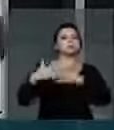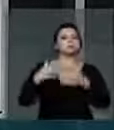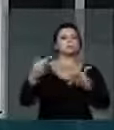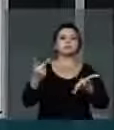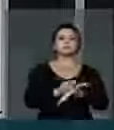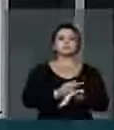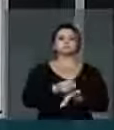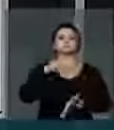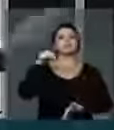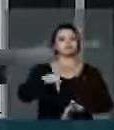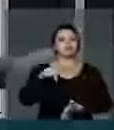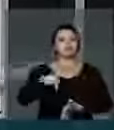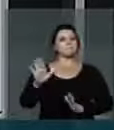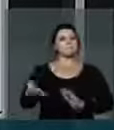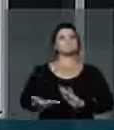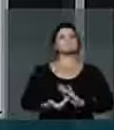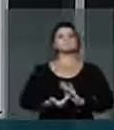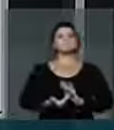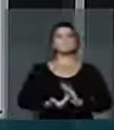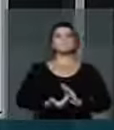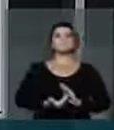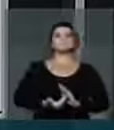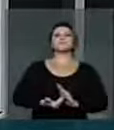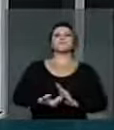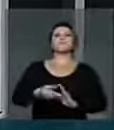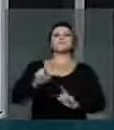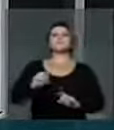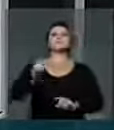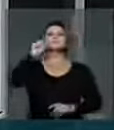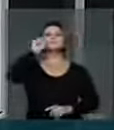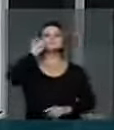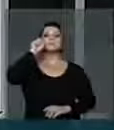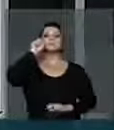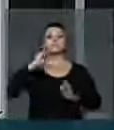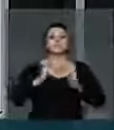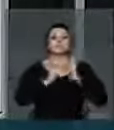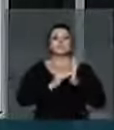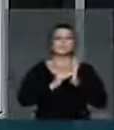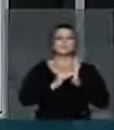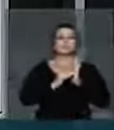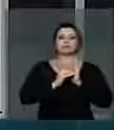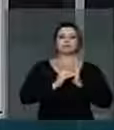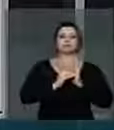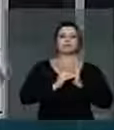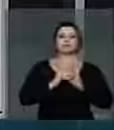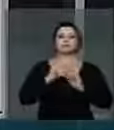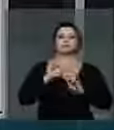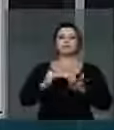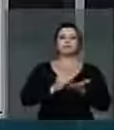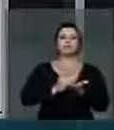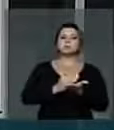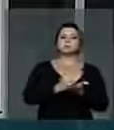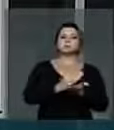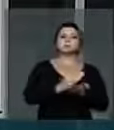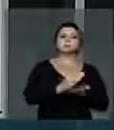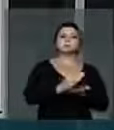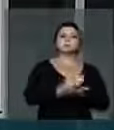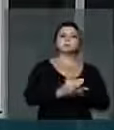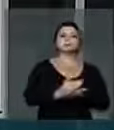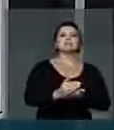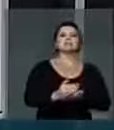que ocorreu aqui na casa é que o Senado Federal, aos poucos, foi abrindo mão das